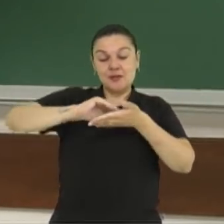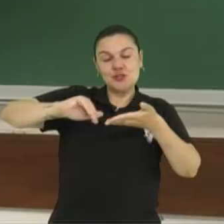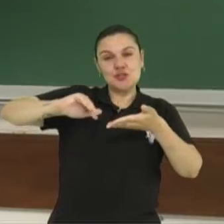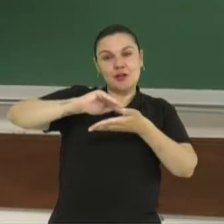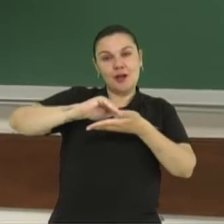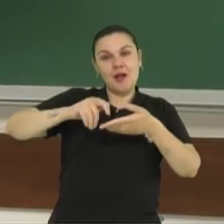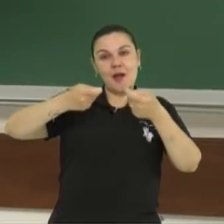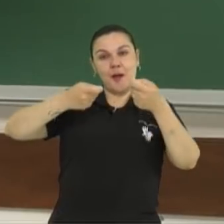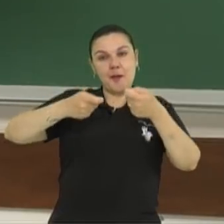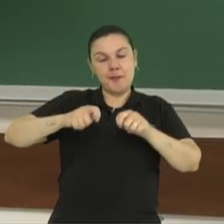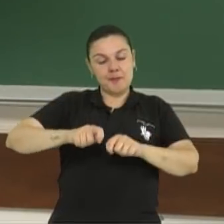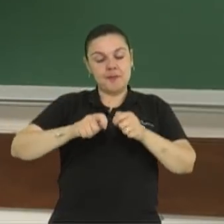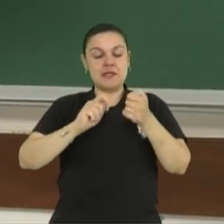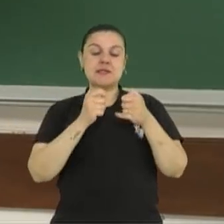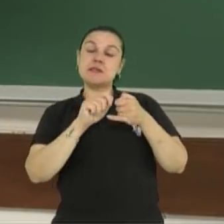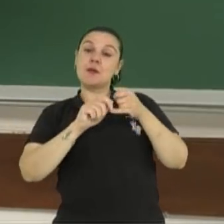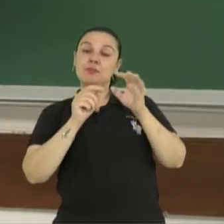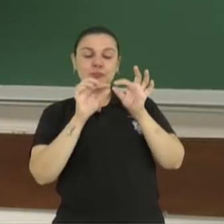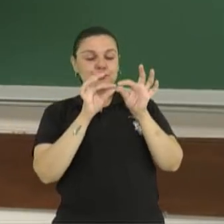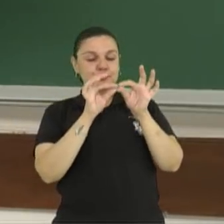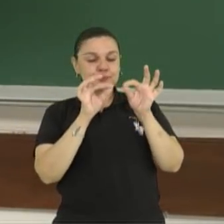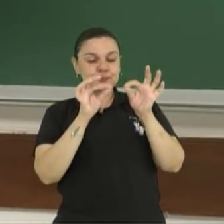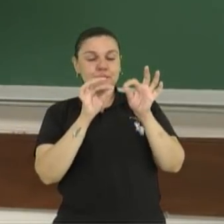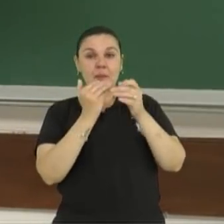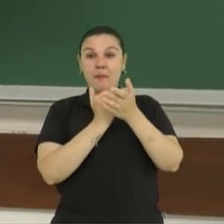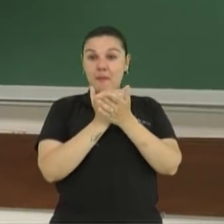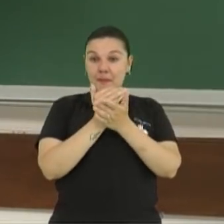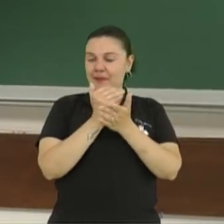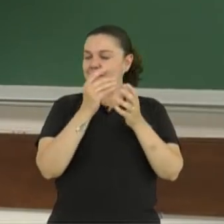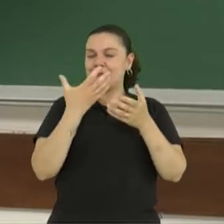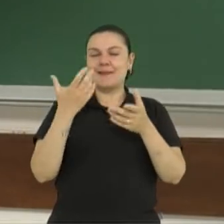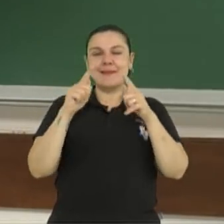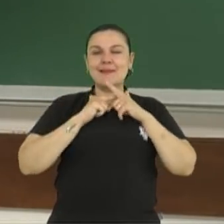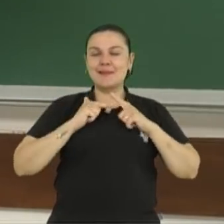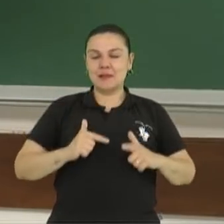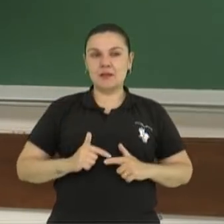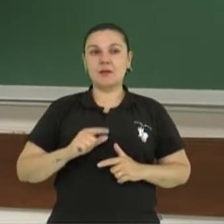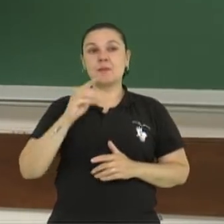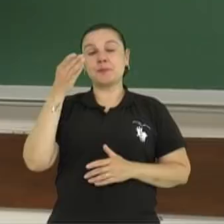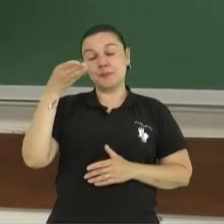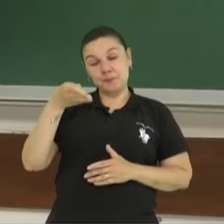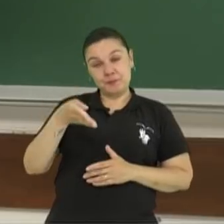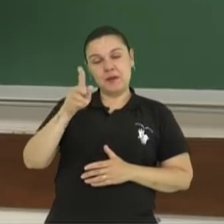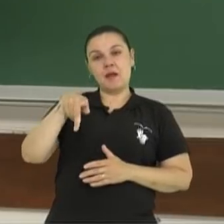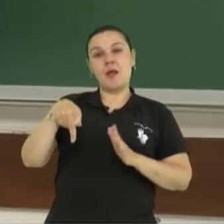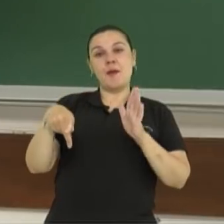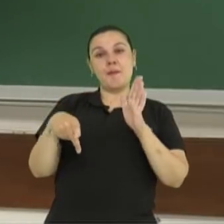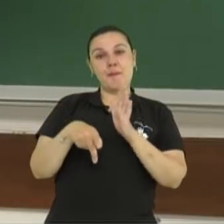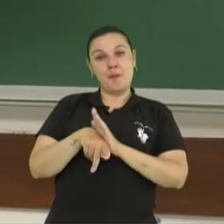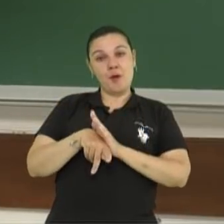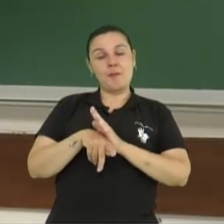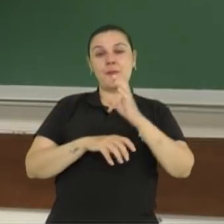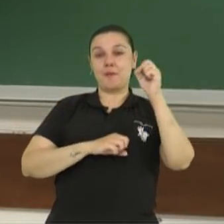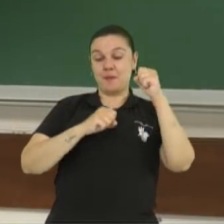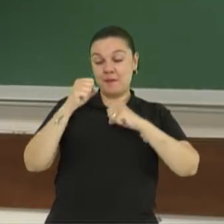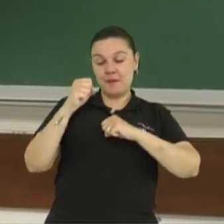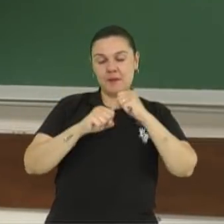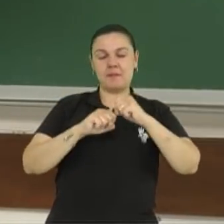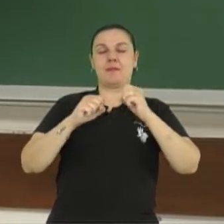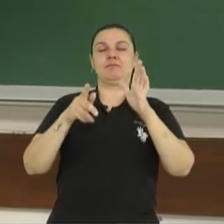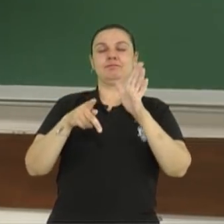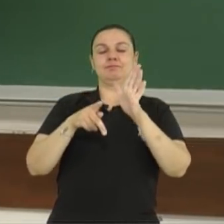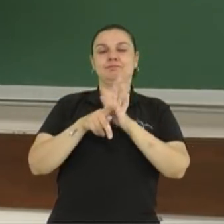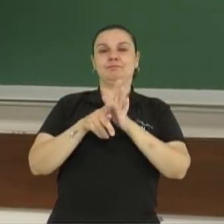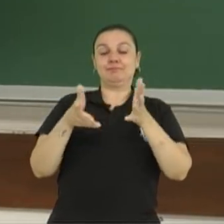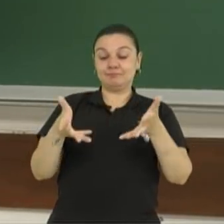que precisa para deixar o grão limpinho para que possa ser consumido. Então, quem faz isso? A indústria de beneficiamento,